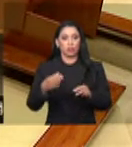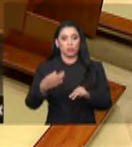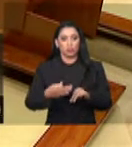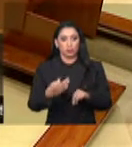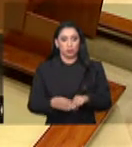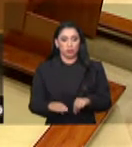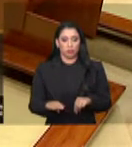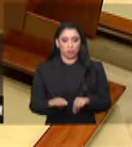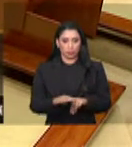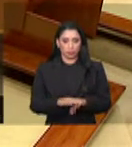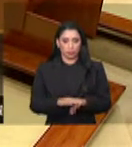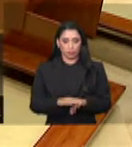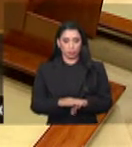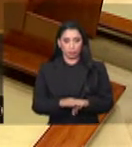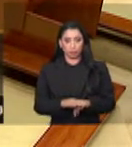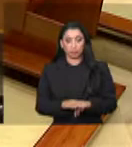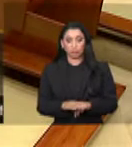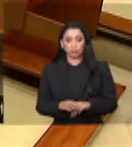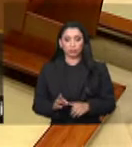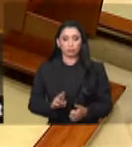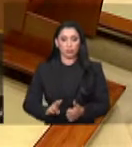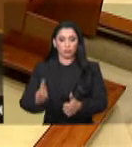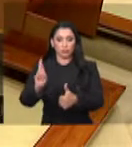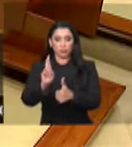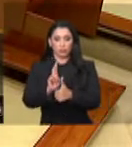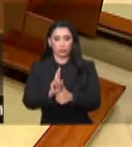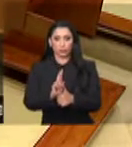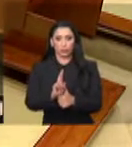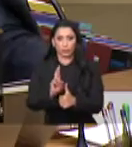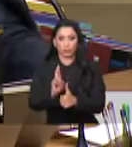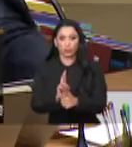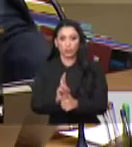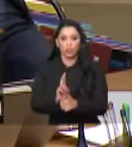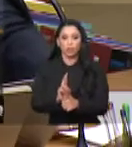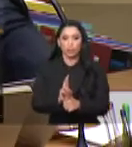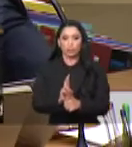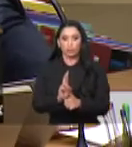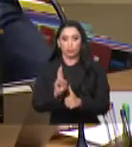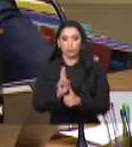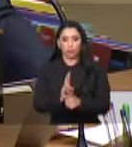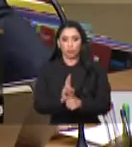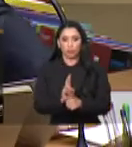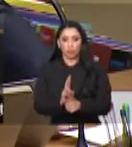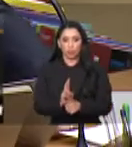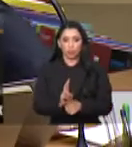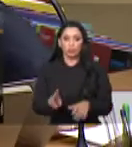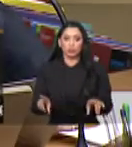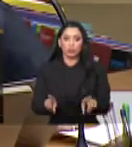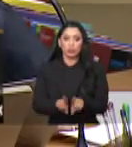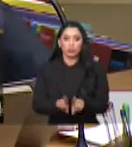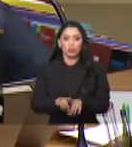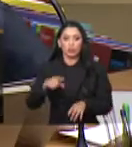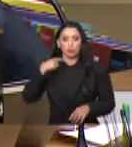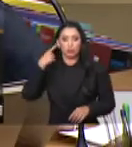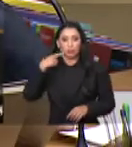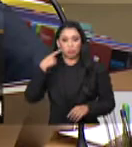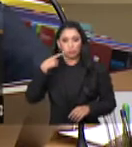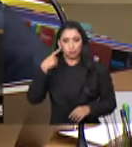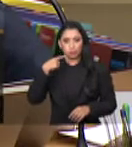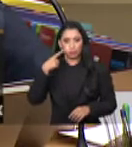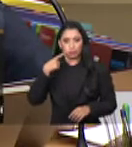dessa casa ao procurador-geral da República Doutor Augusto Haras também aos eminentes advogados